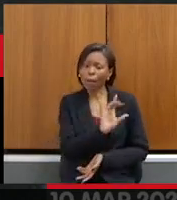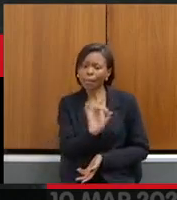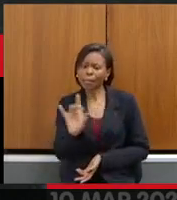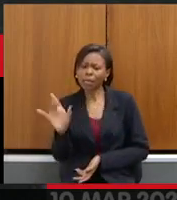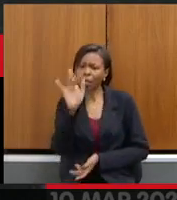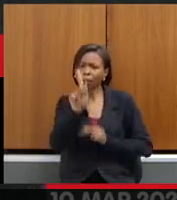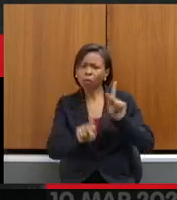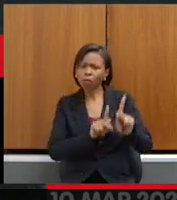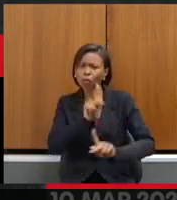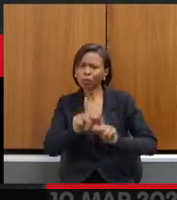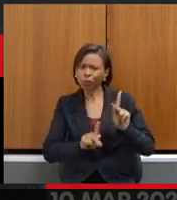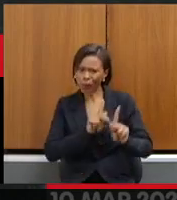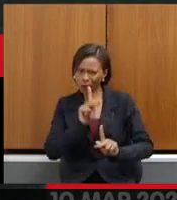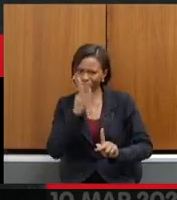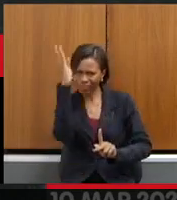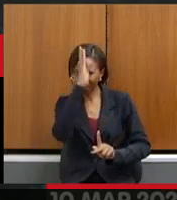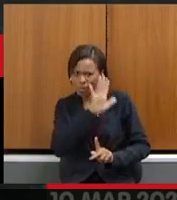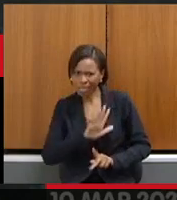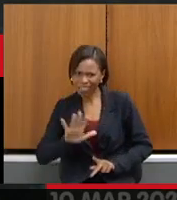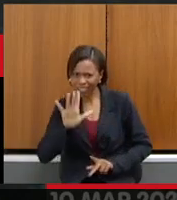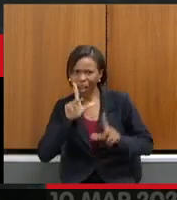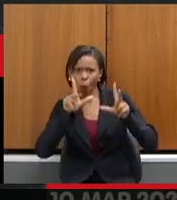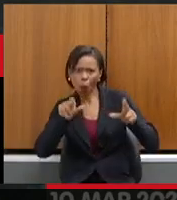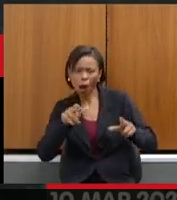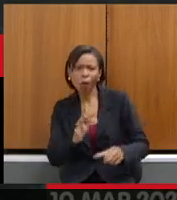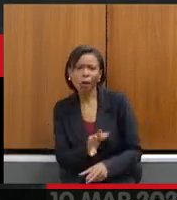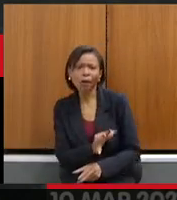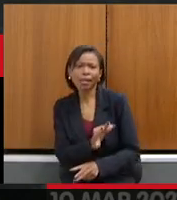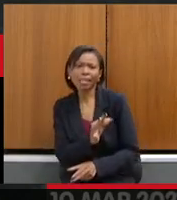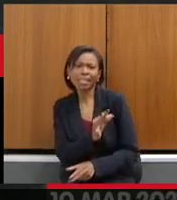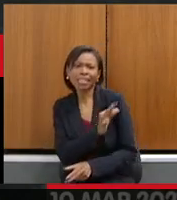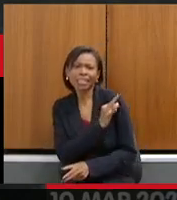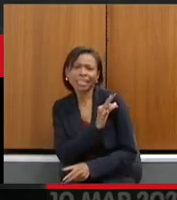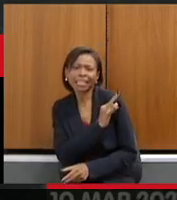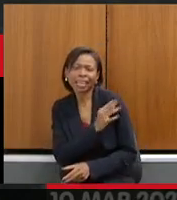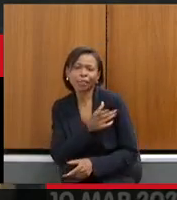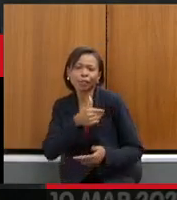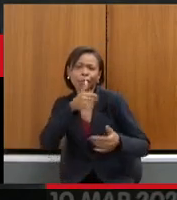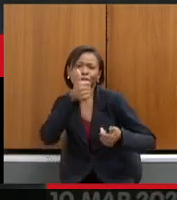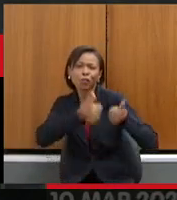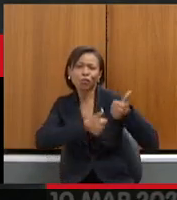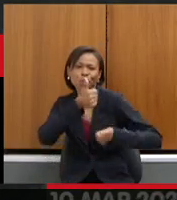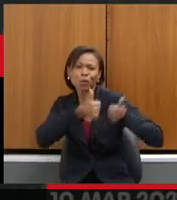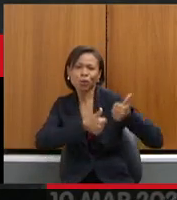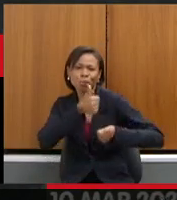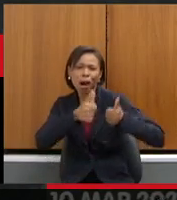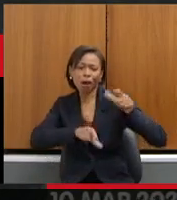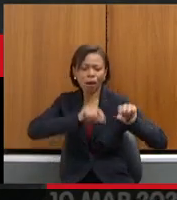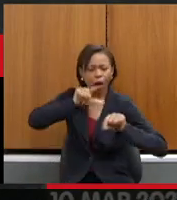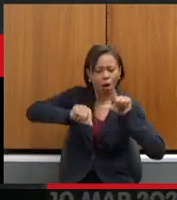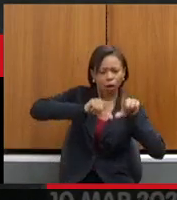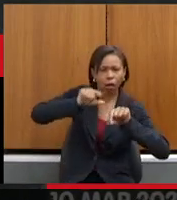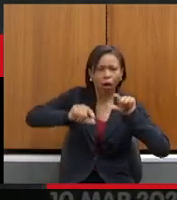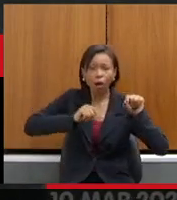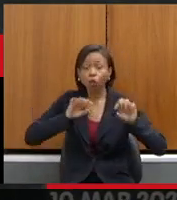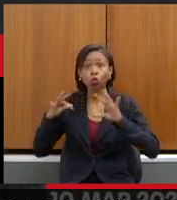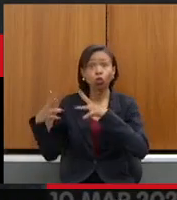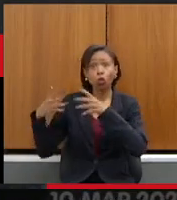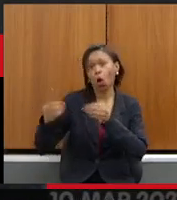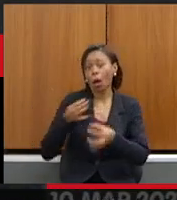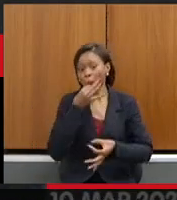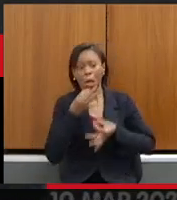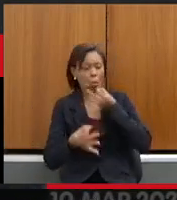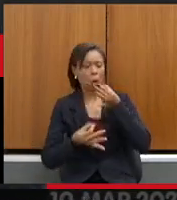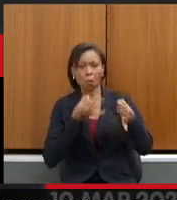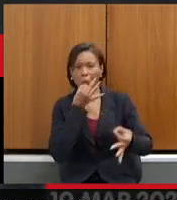técnico é o treinador de futebol é como vai escalar a seleção brasileira na Copa do Mundo um palpite hoje todo mundo dá palpite sobre o que